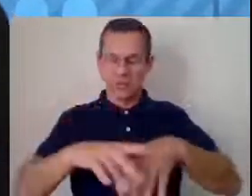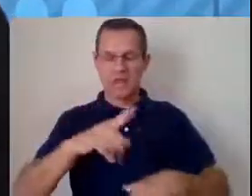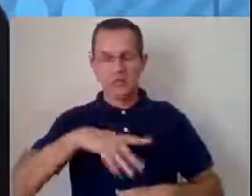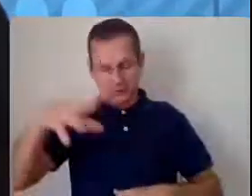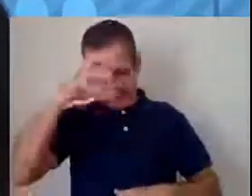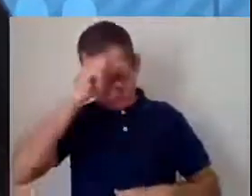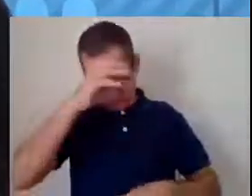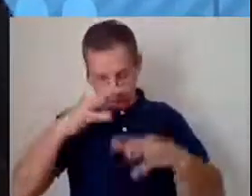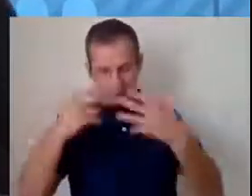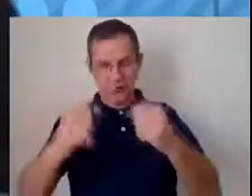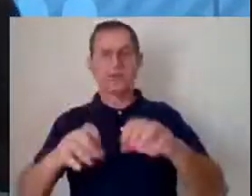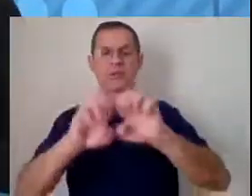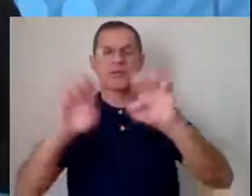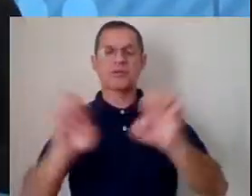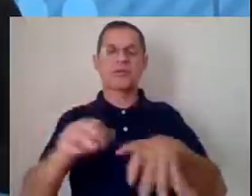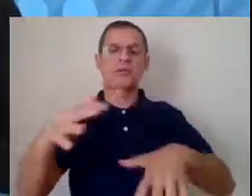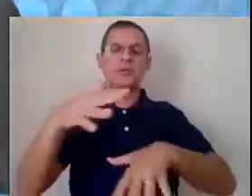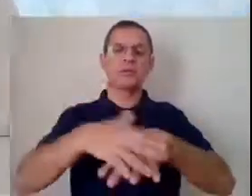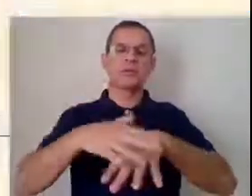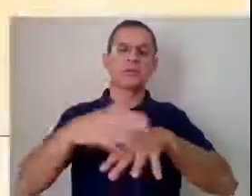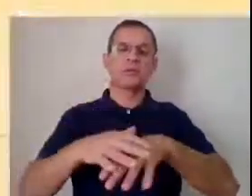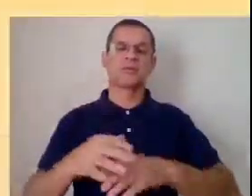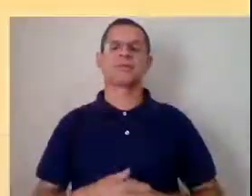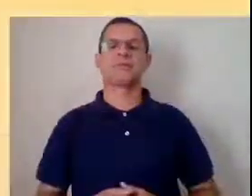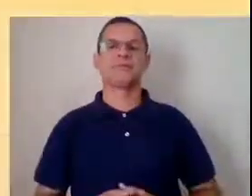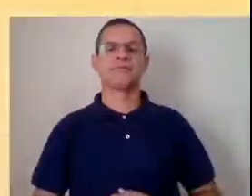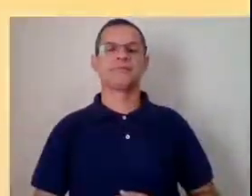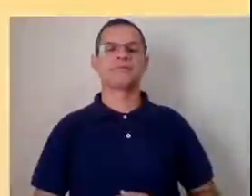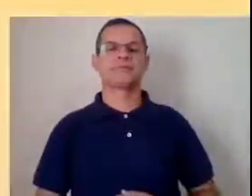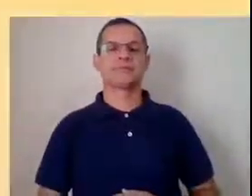essa parte matemática.